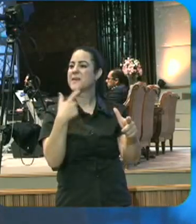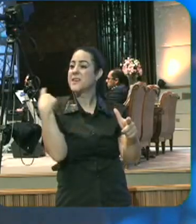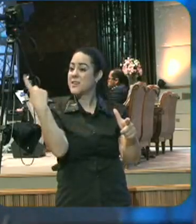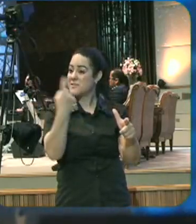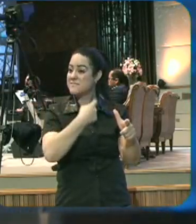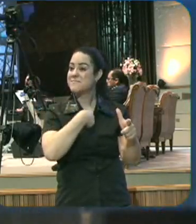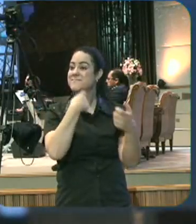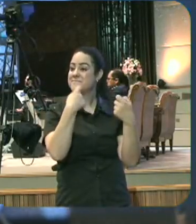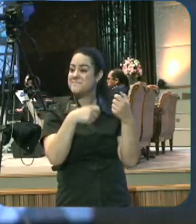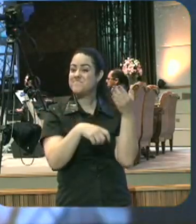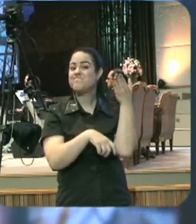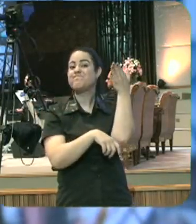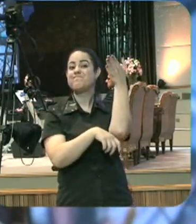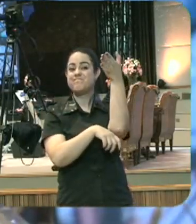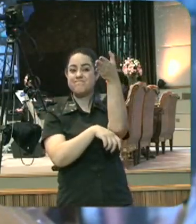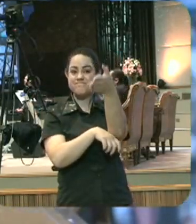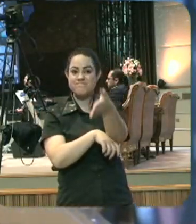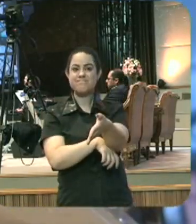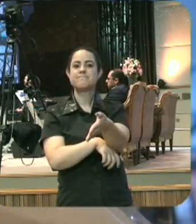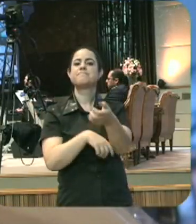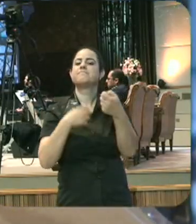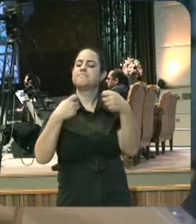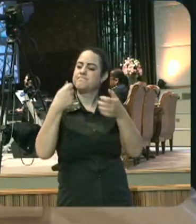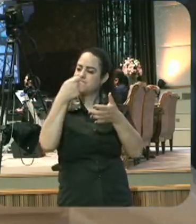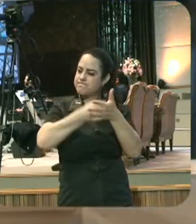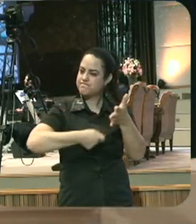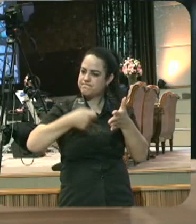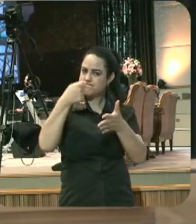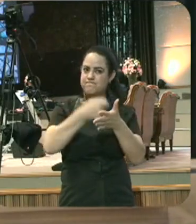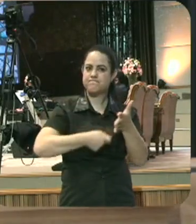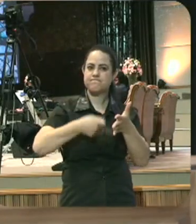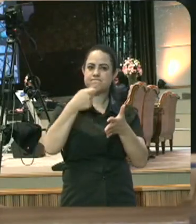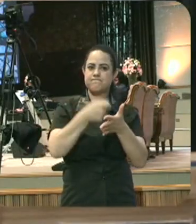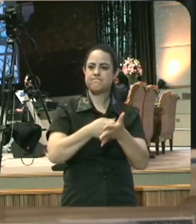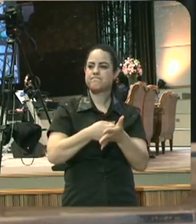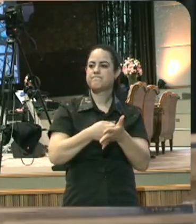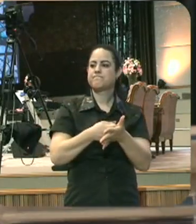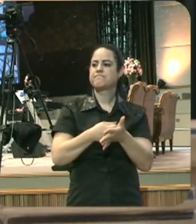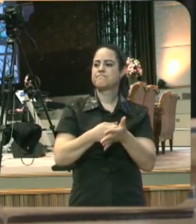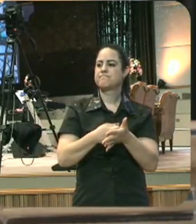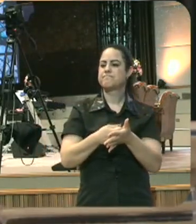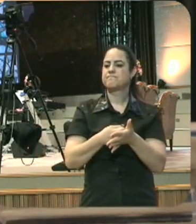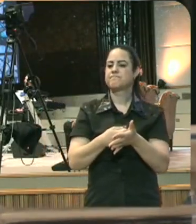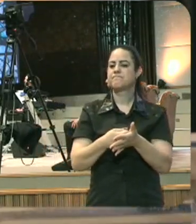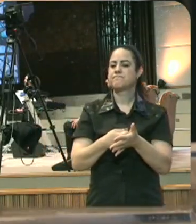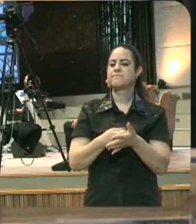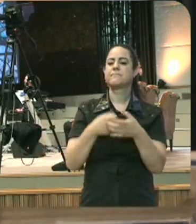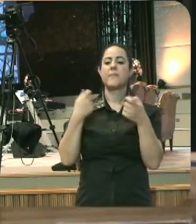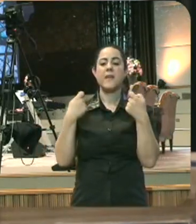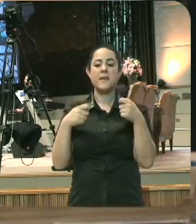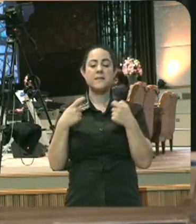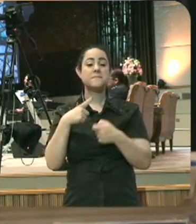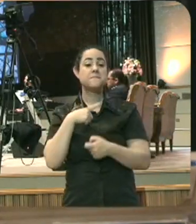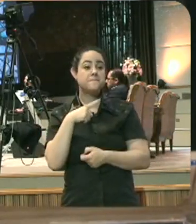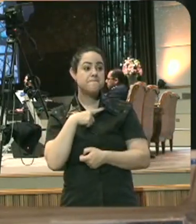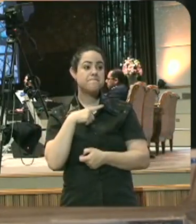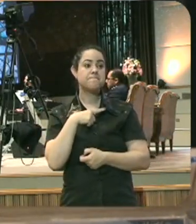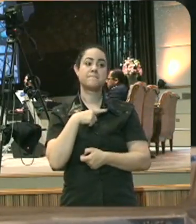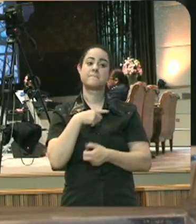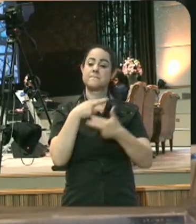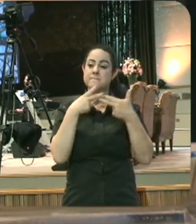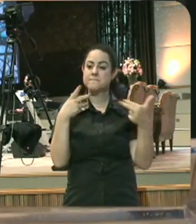entrar. Vai ter que lutar. Vai ter que colocar em risco